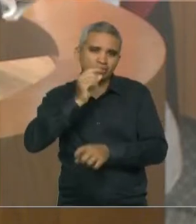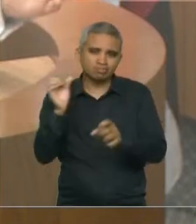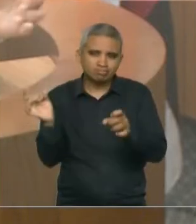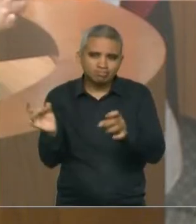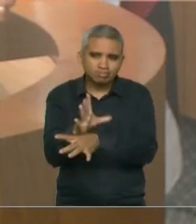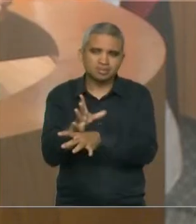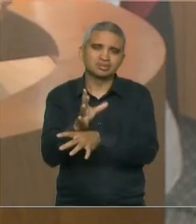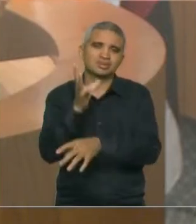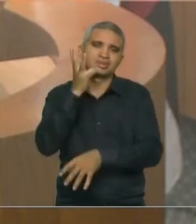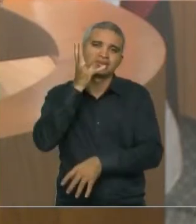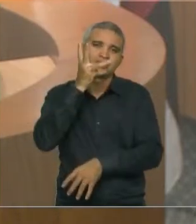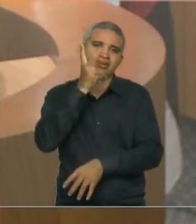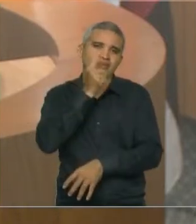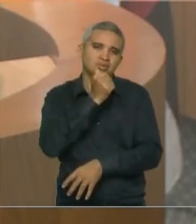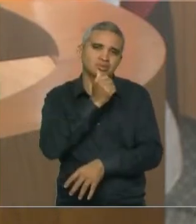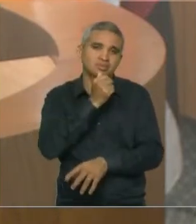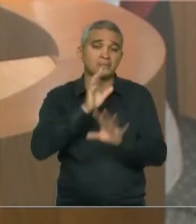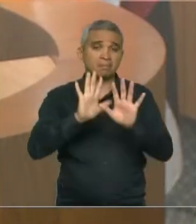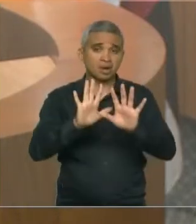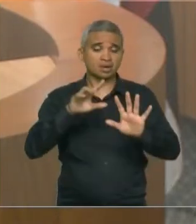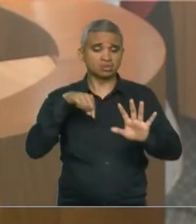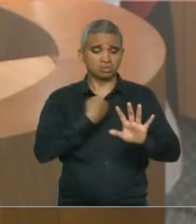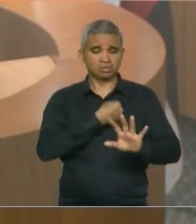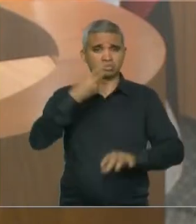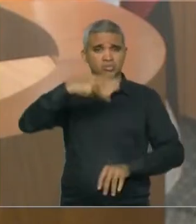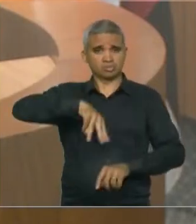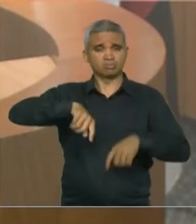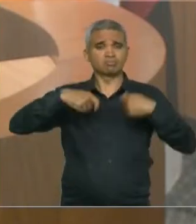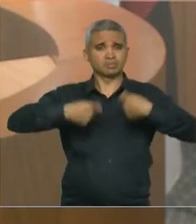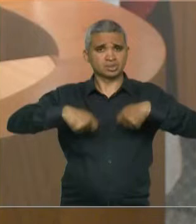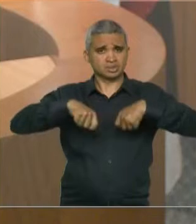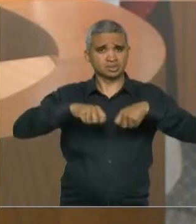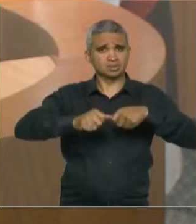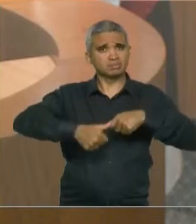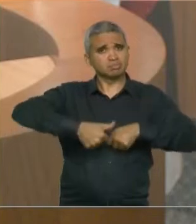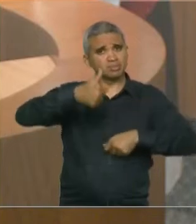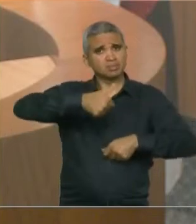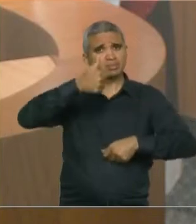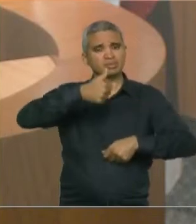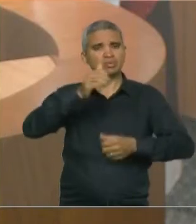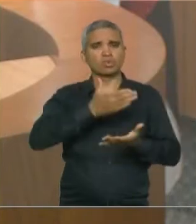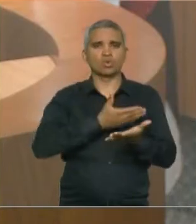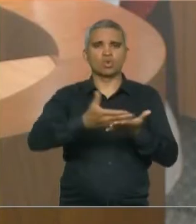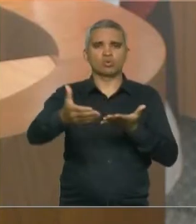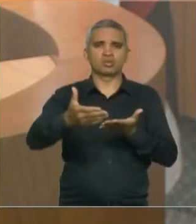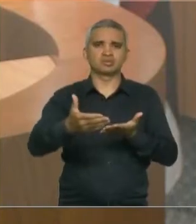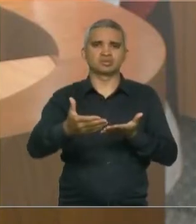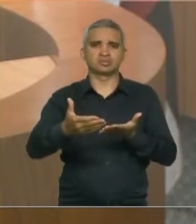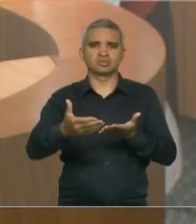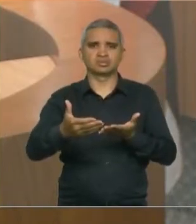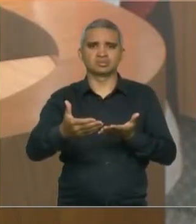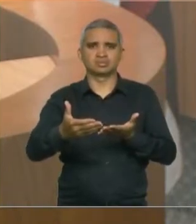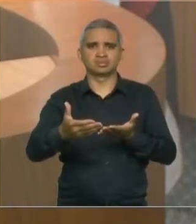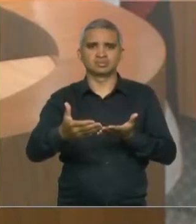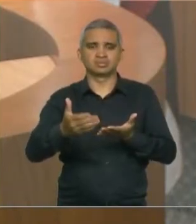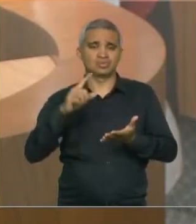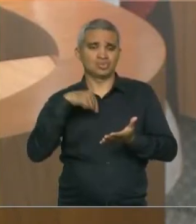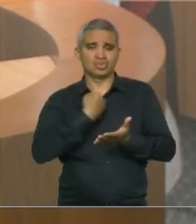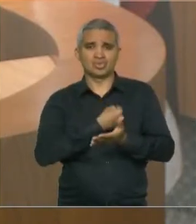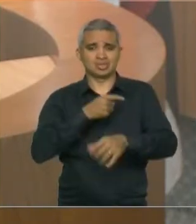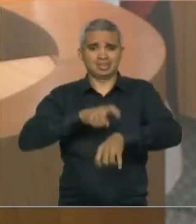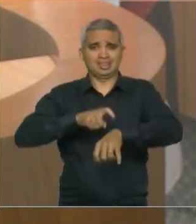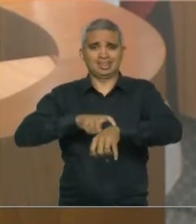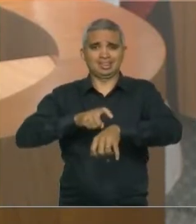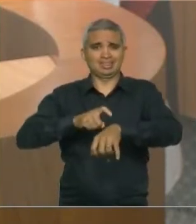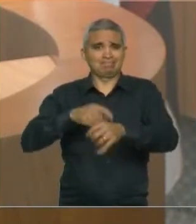começar em algum momento. E eu acho que já estamos perdendo tempo. É preciso que se inicie, que saia-se da